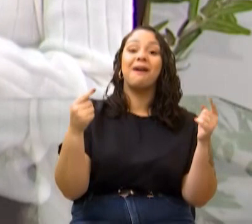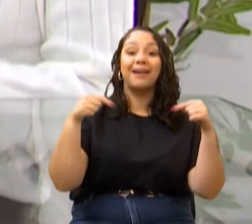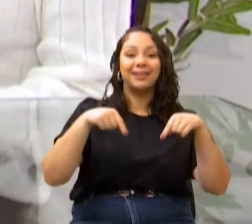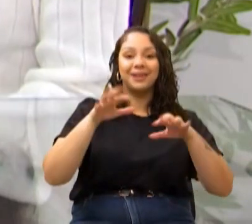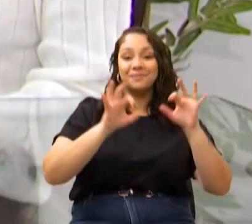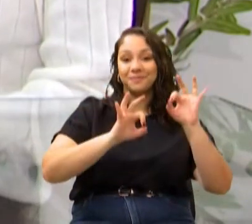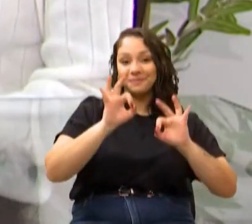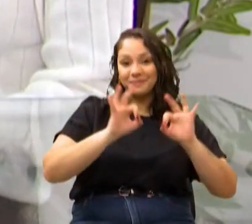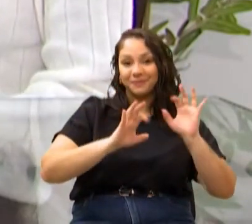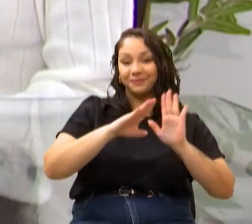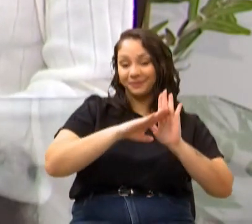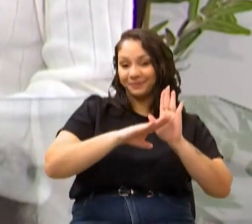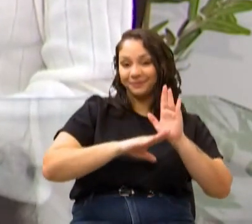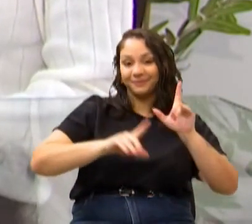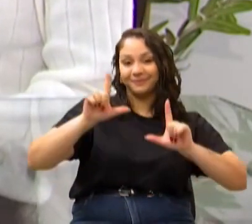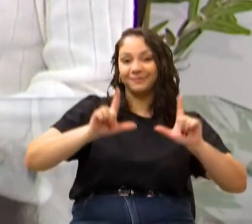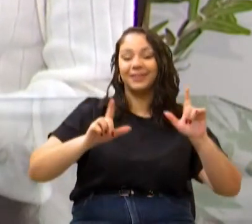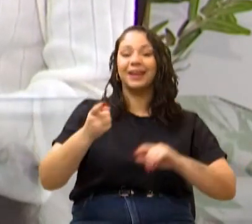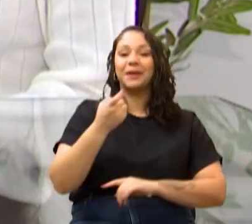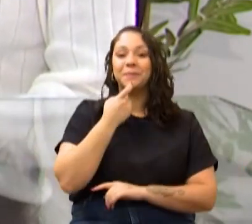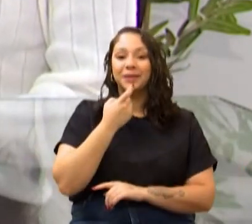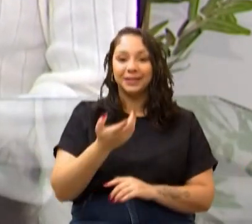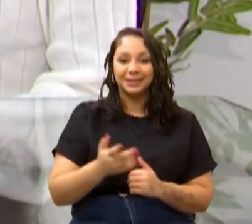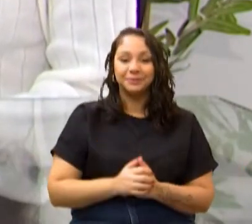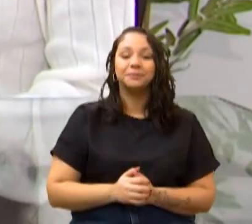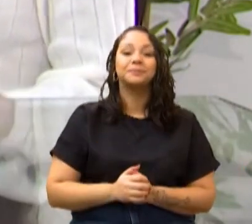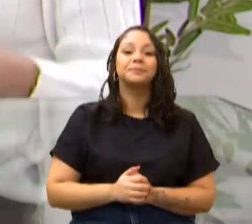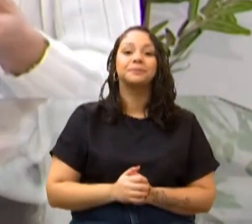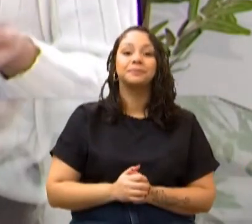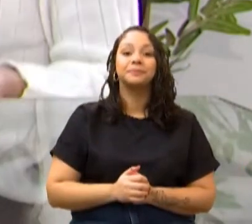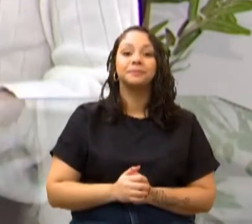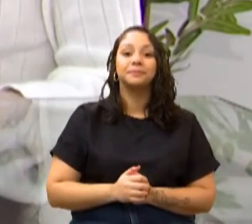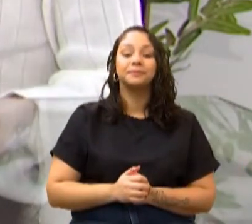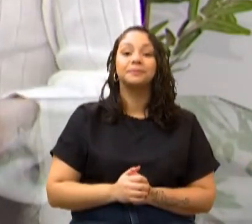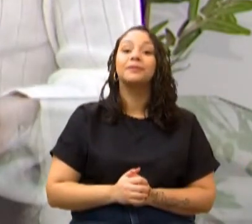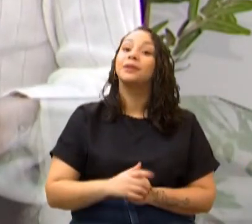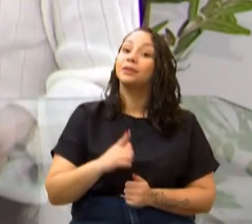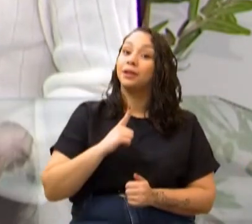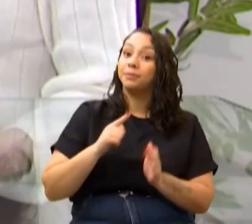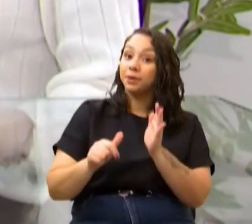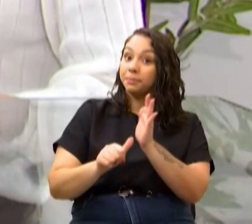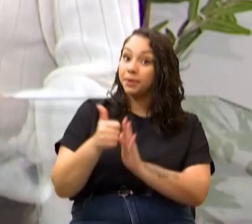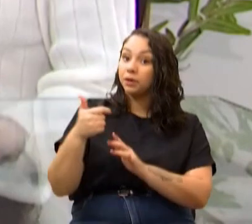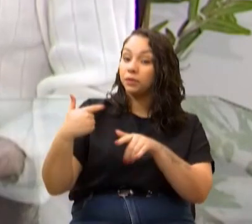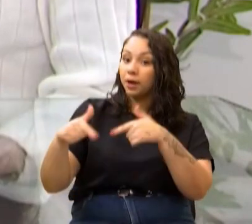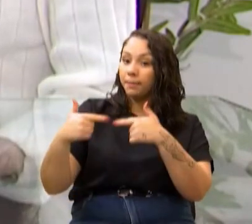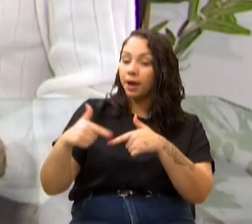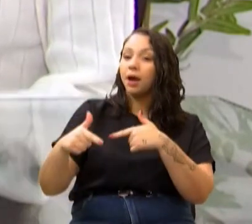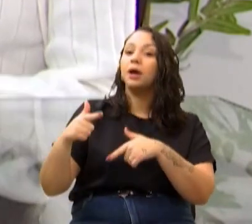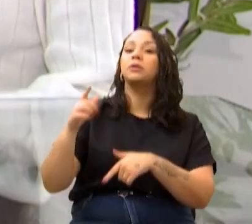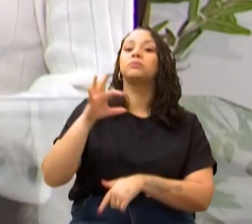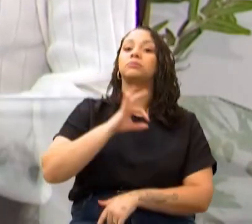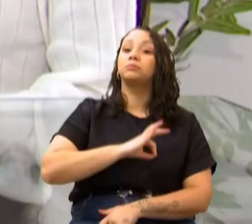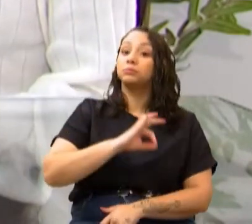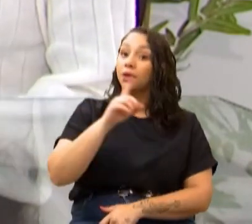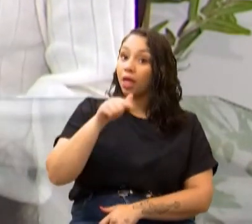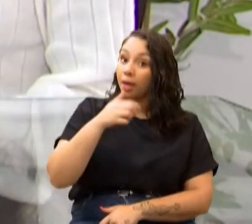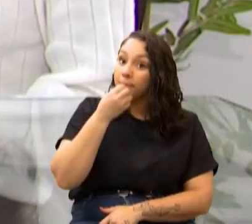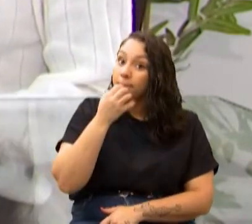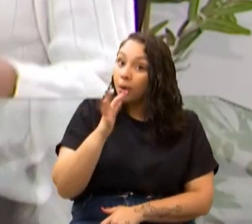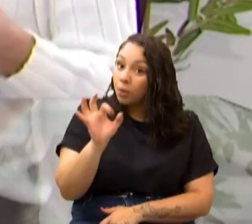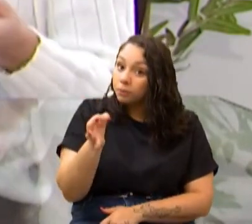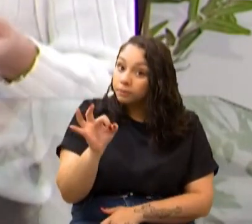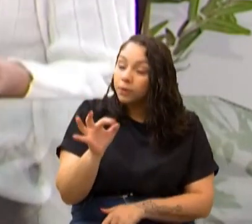participação aqui na programação da TV Câmara Campinas. Ter o nosso primeiro emprego, o nosso salário é muito bom,